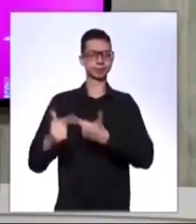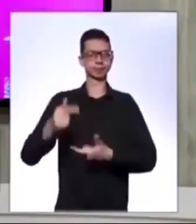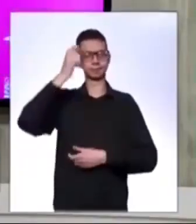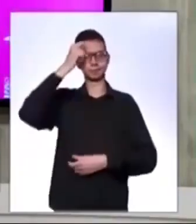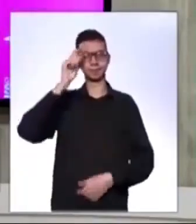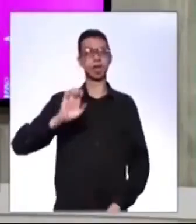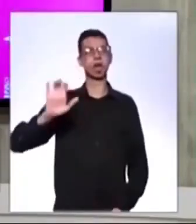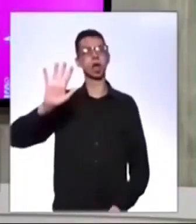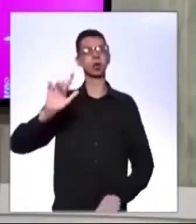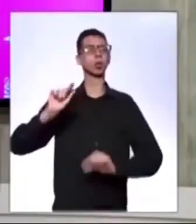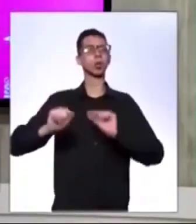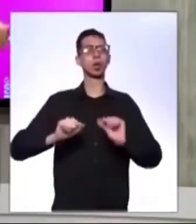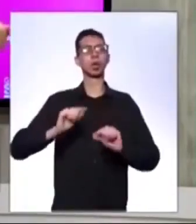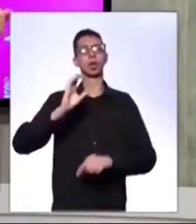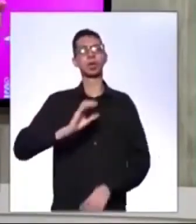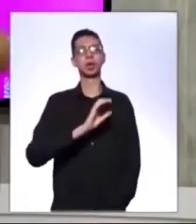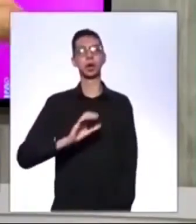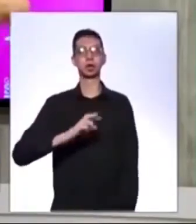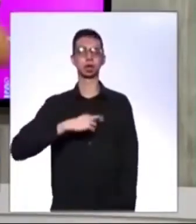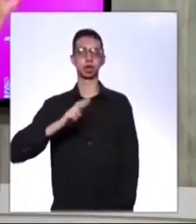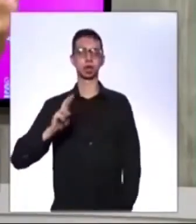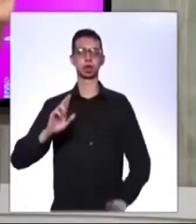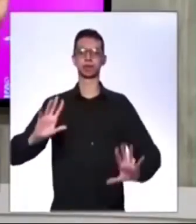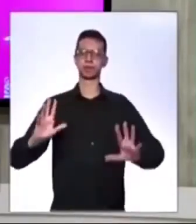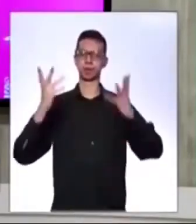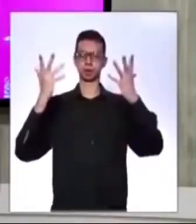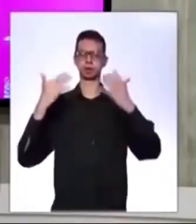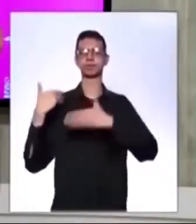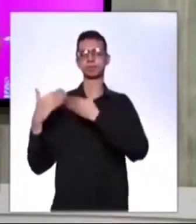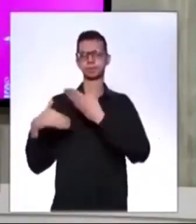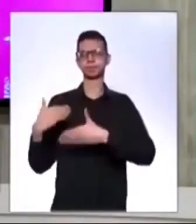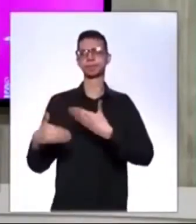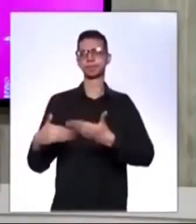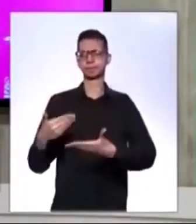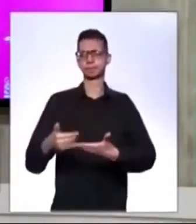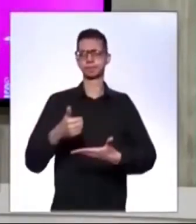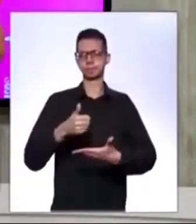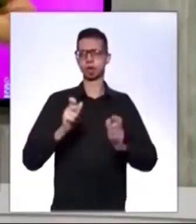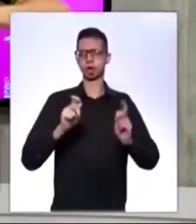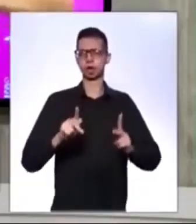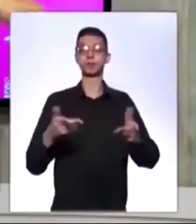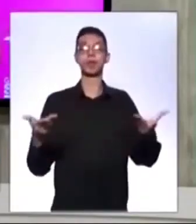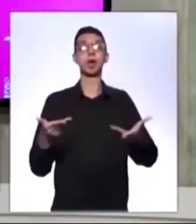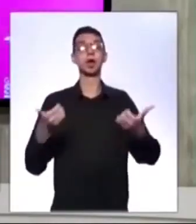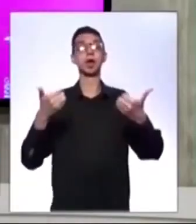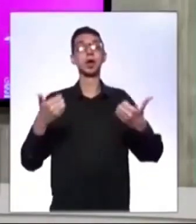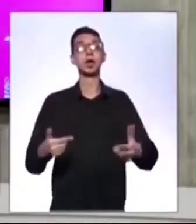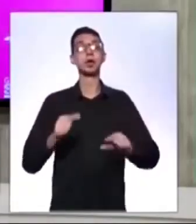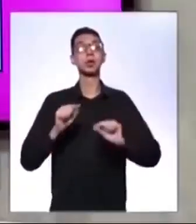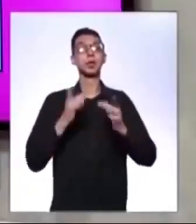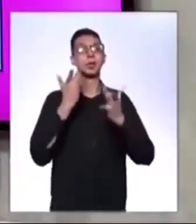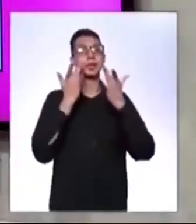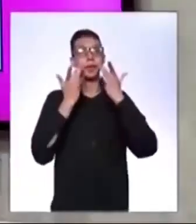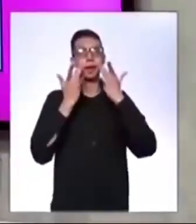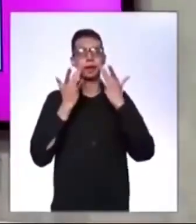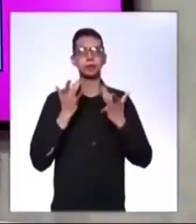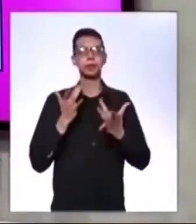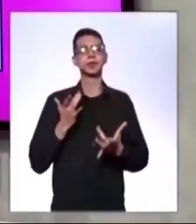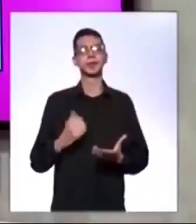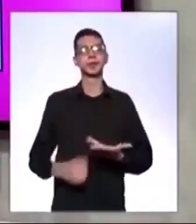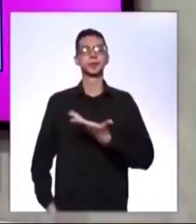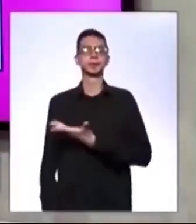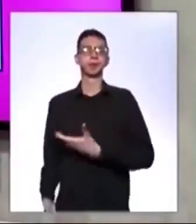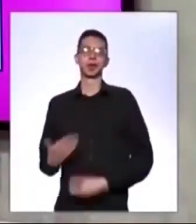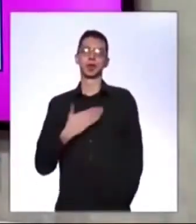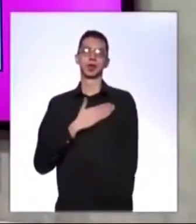estava ligado à religião católica, a festas católicas, e assim vai. Bem, vamos falar um pouquinho agora do teatro. Eu adoro teatro. Eu adoro